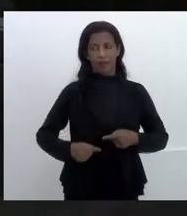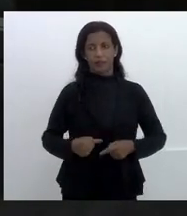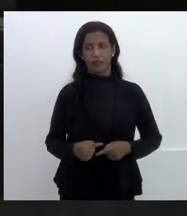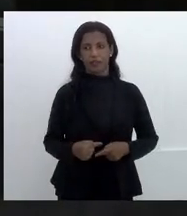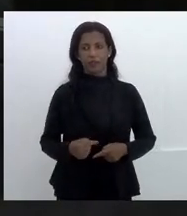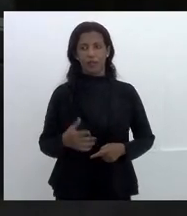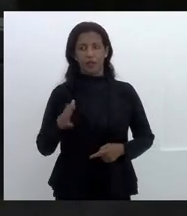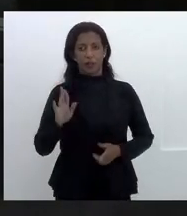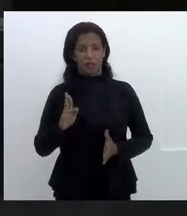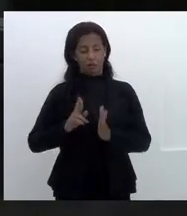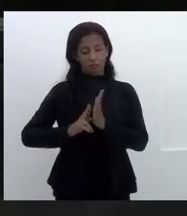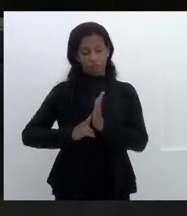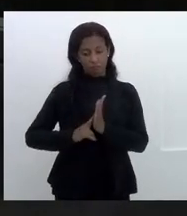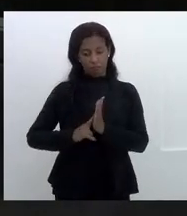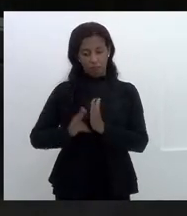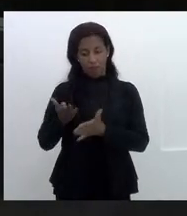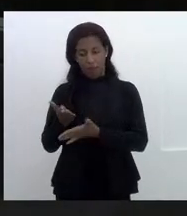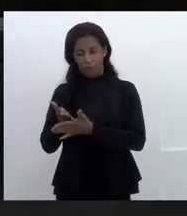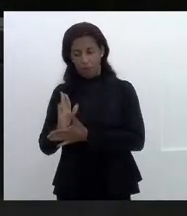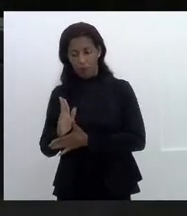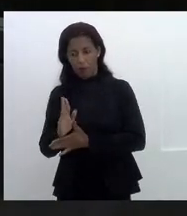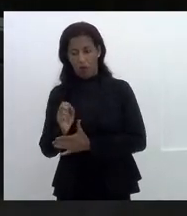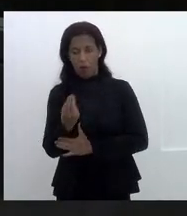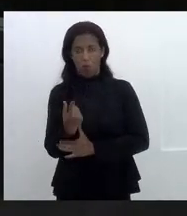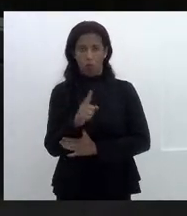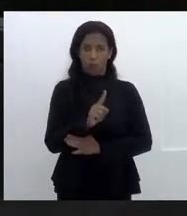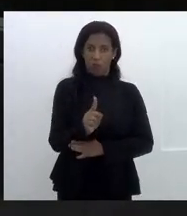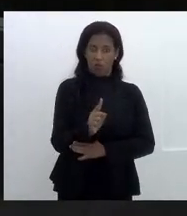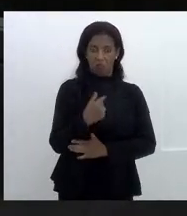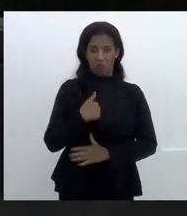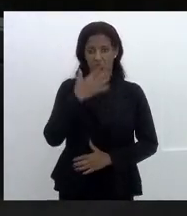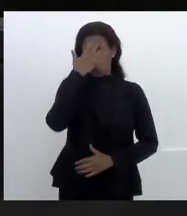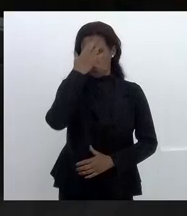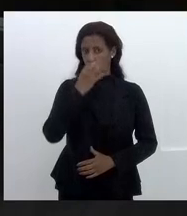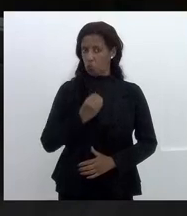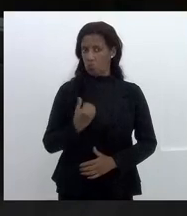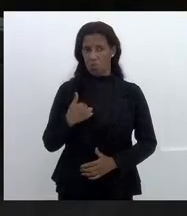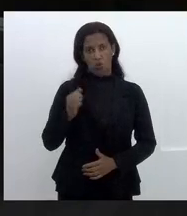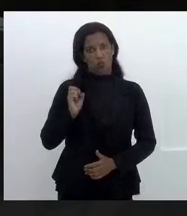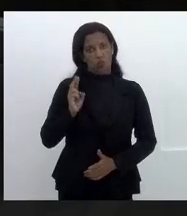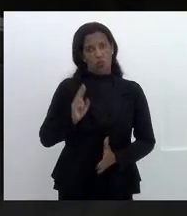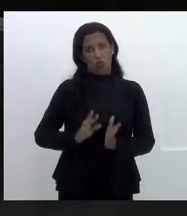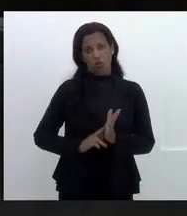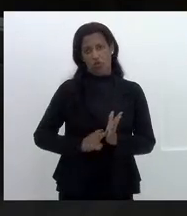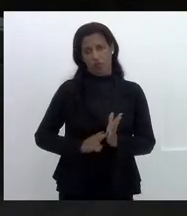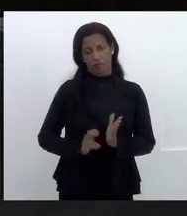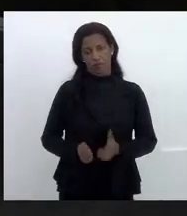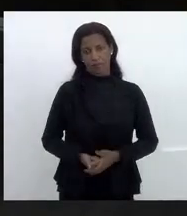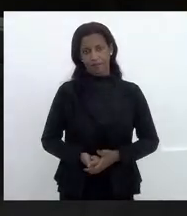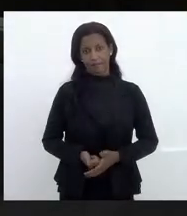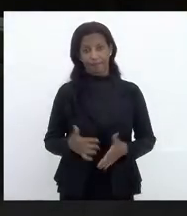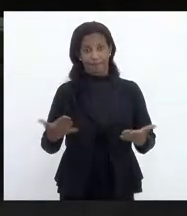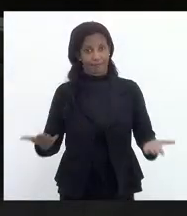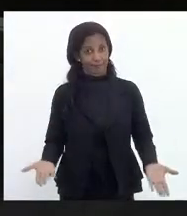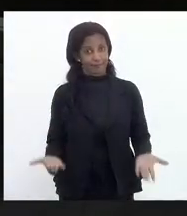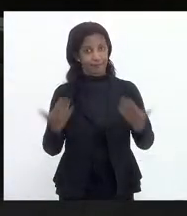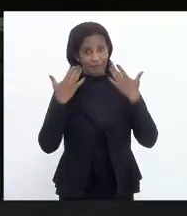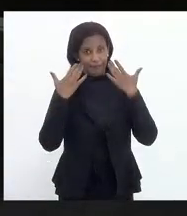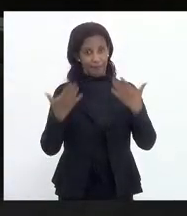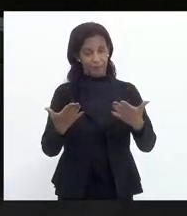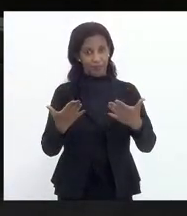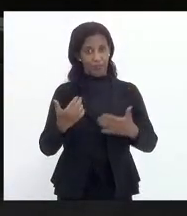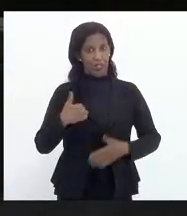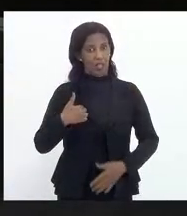se um regime vai aprovar ou não eu não sei eu não sou regime a era isso que eu queria deixar bem